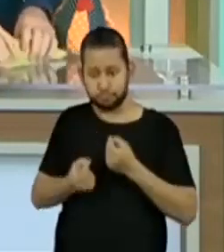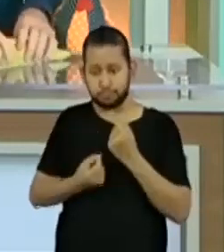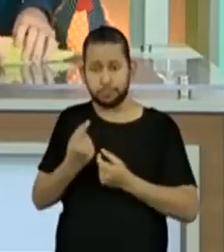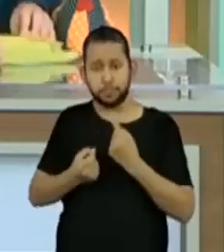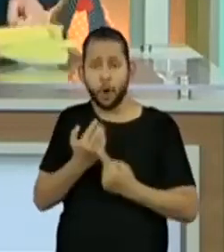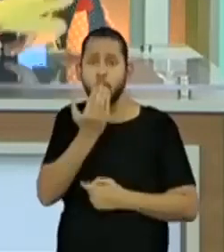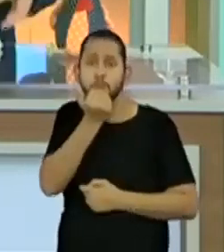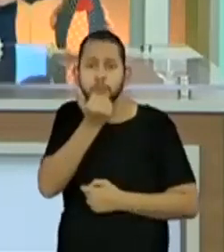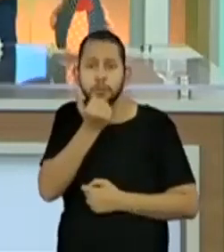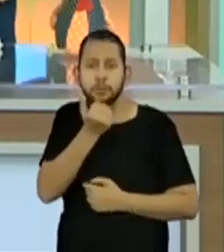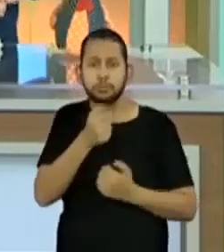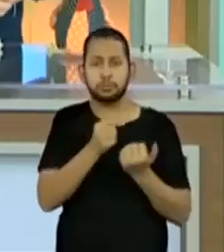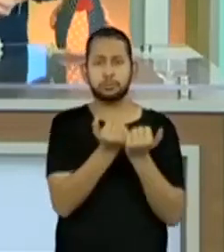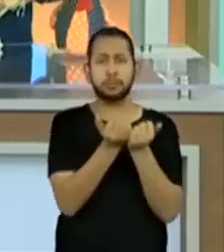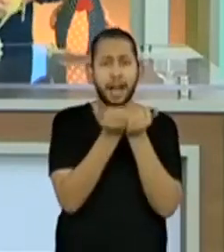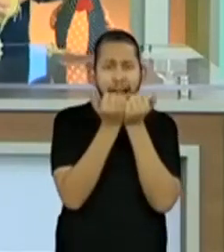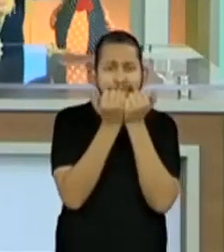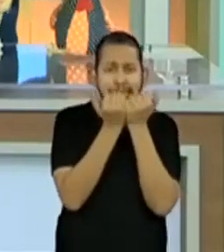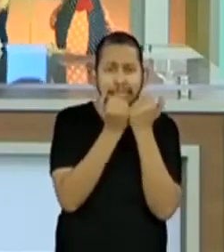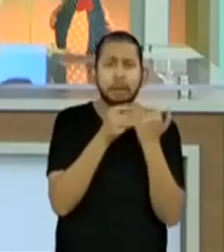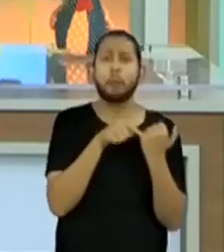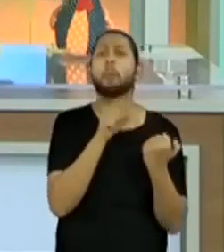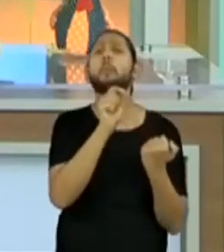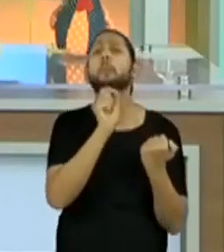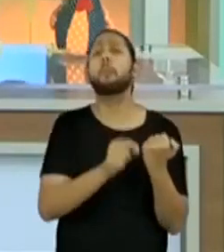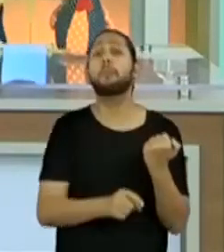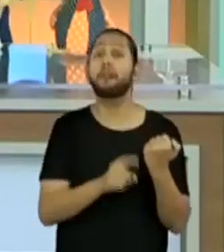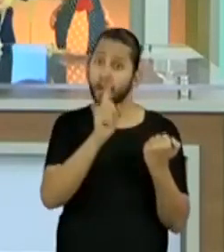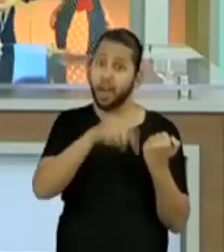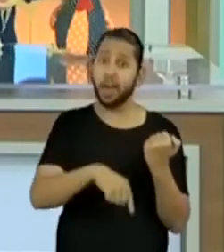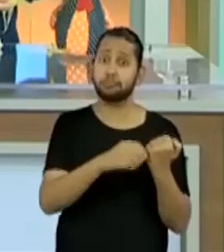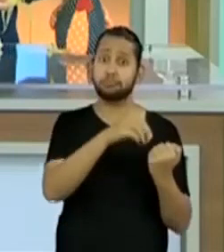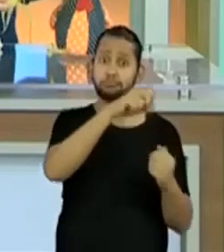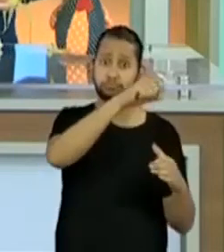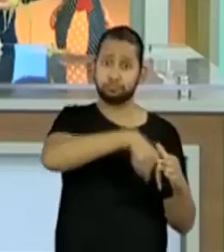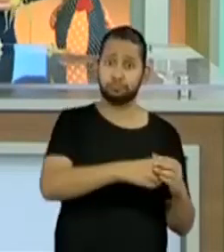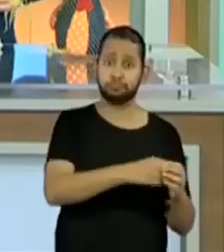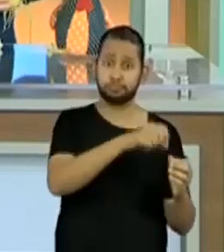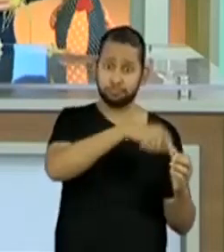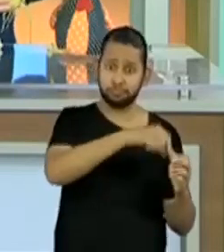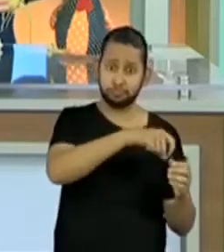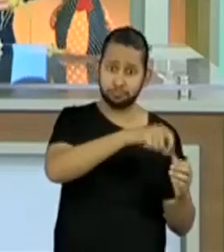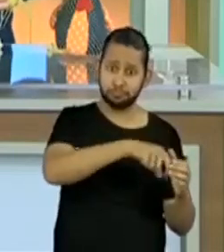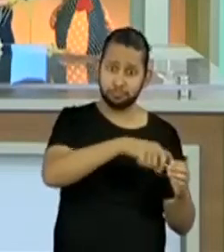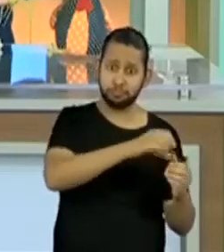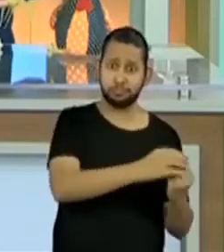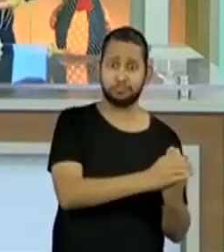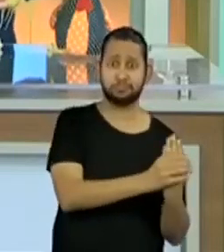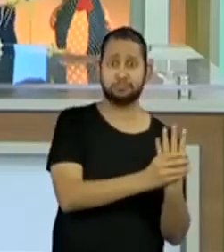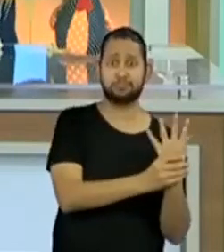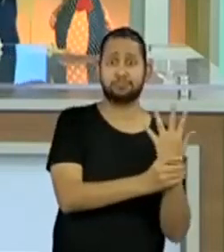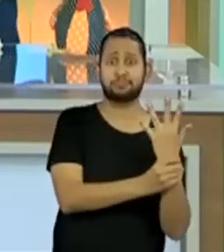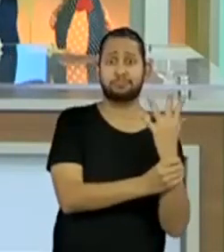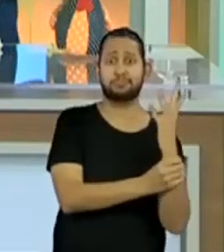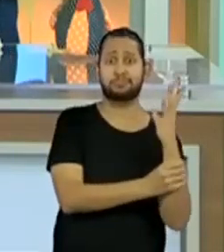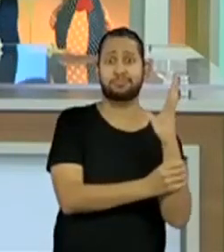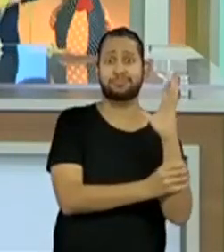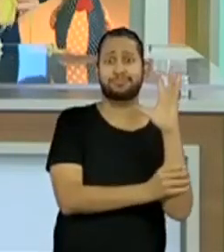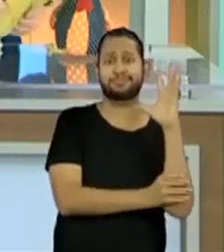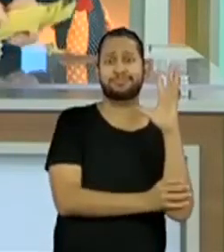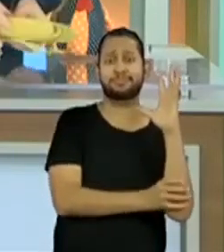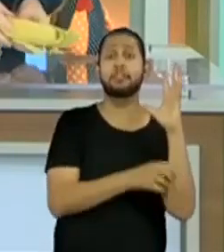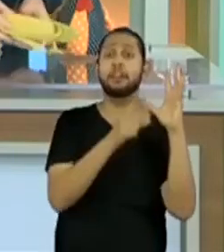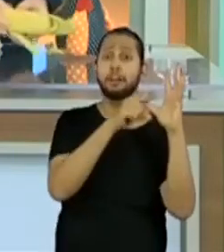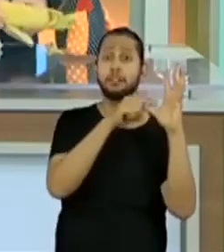milho, ele é uma planta. O milho é uma planta. E como todas as plantas, ele possui folhas,